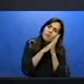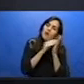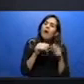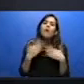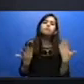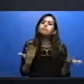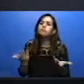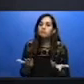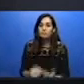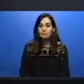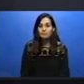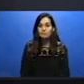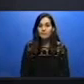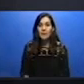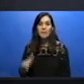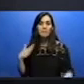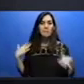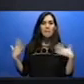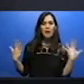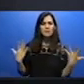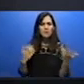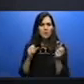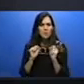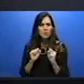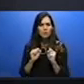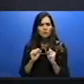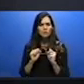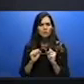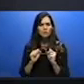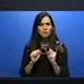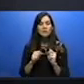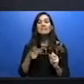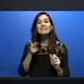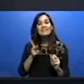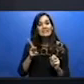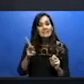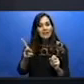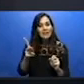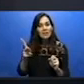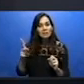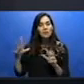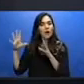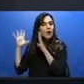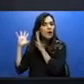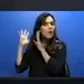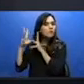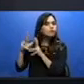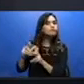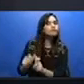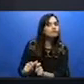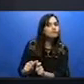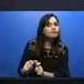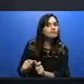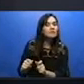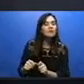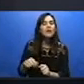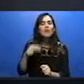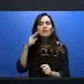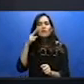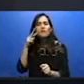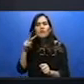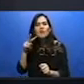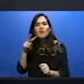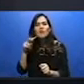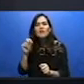que quais passeios pode fazer. E por fim, então, sempre revisão do texto. Tirar palavras repetidas, ver se não tem